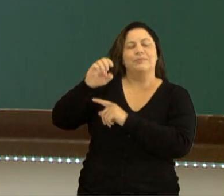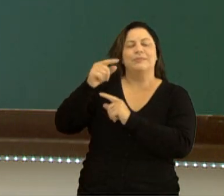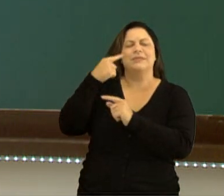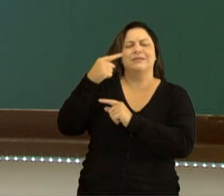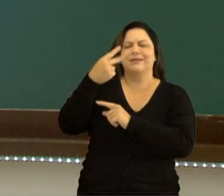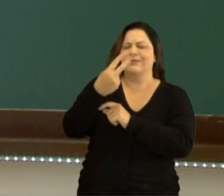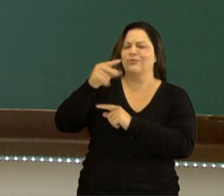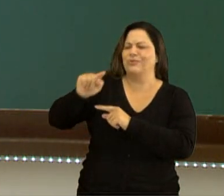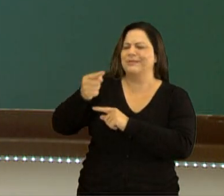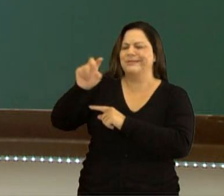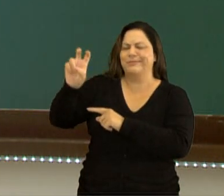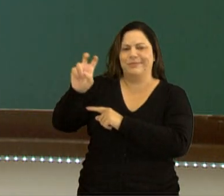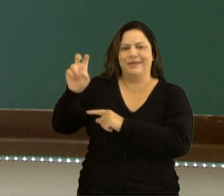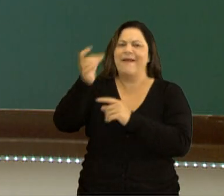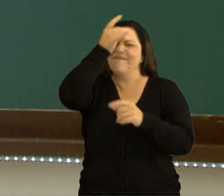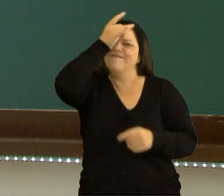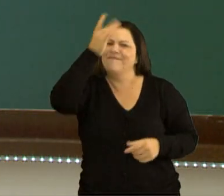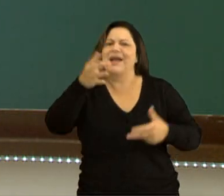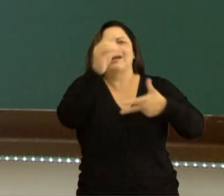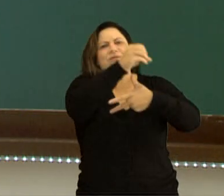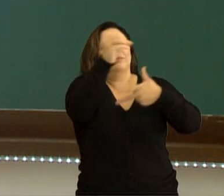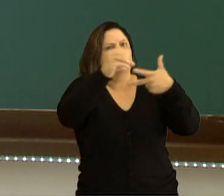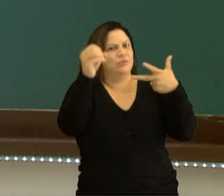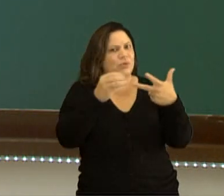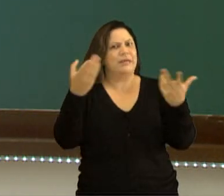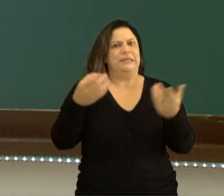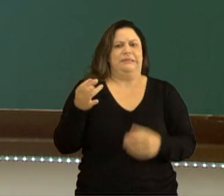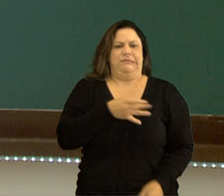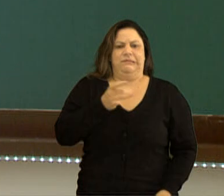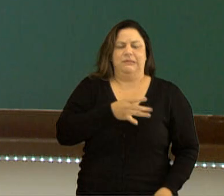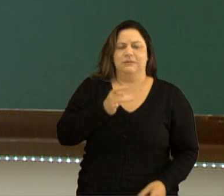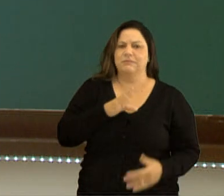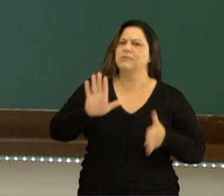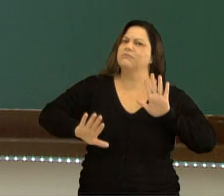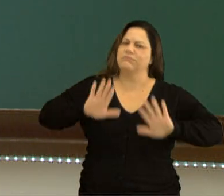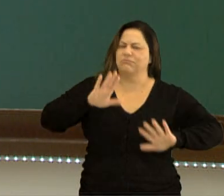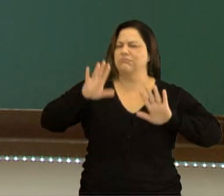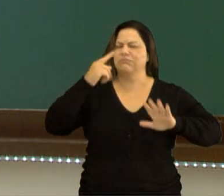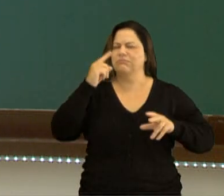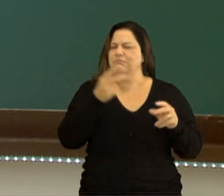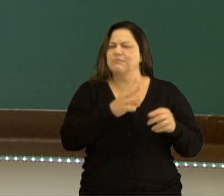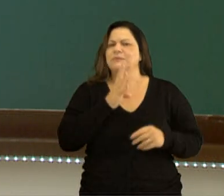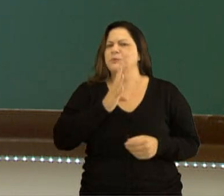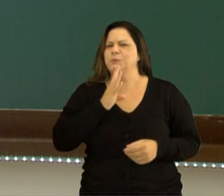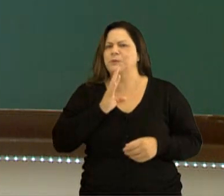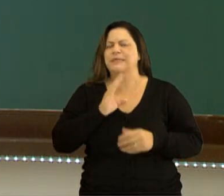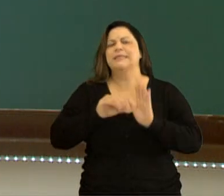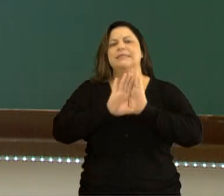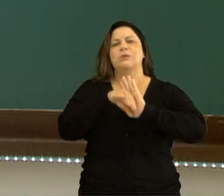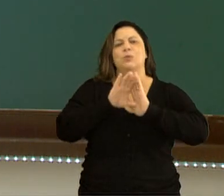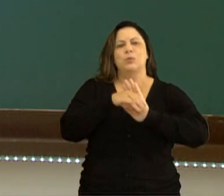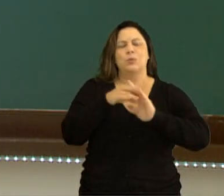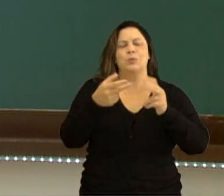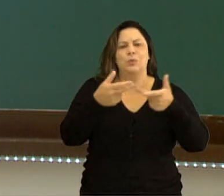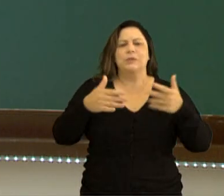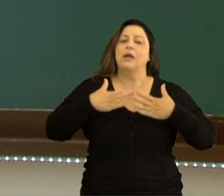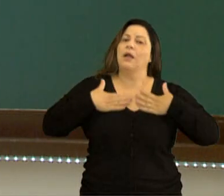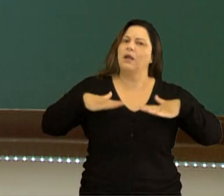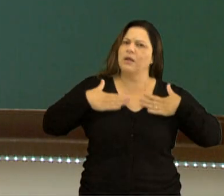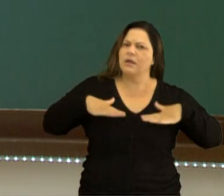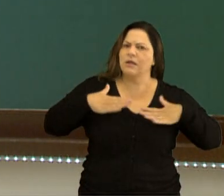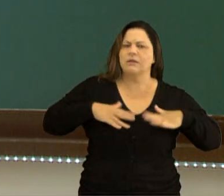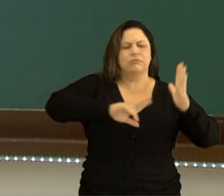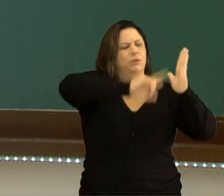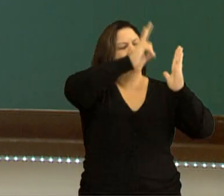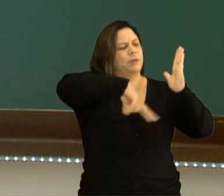Facílimo, né? Veja, exercício do Enem, que a gente tem muito medo, às vezes é você conhecer o conceito e ter calma na